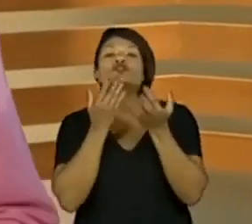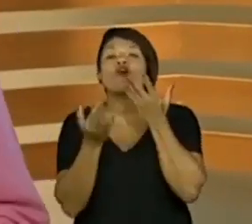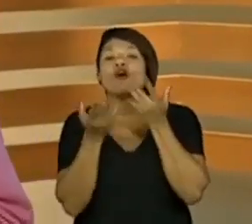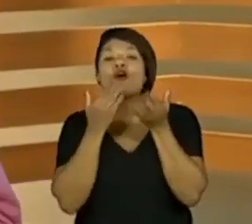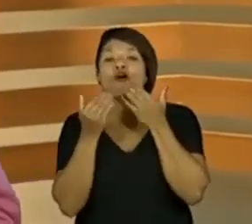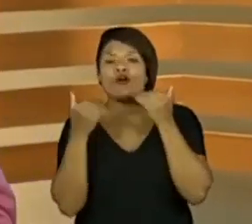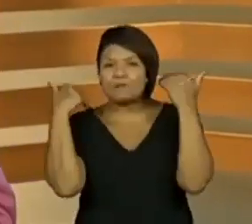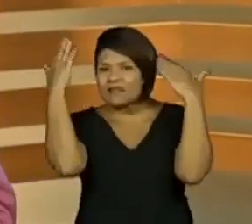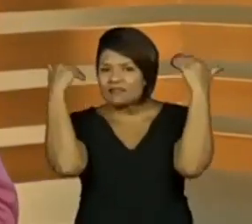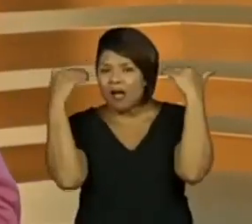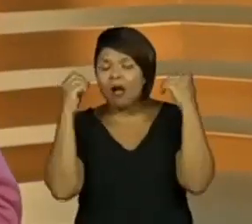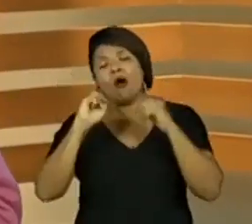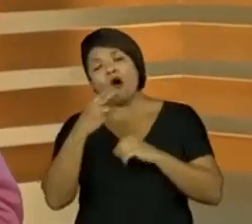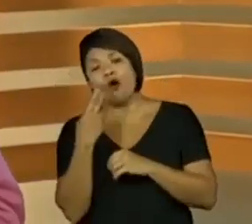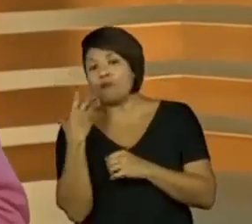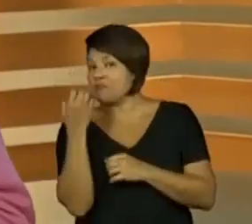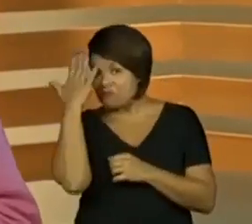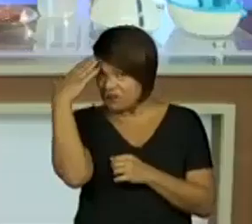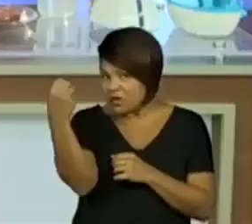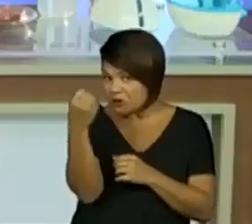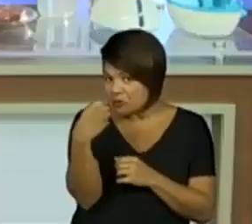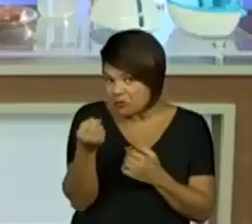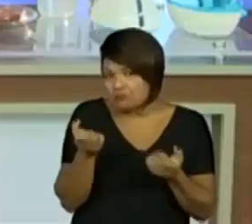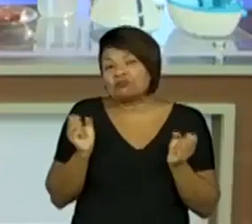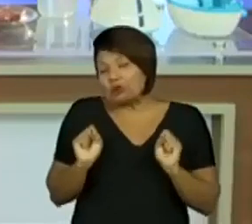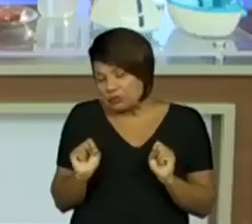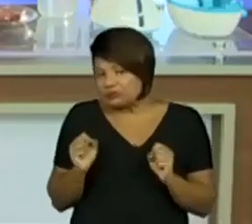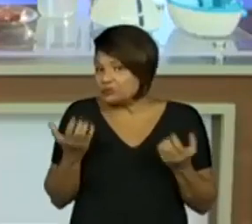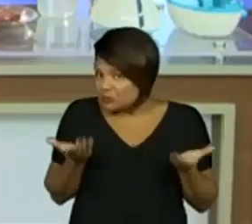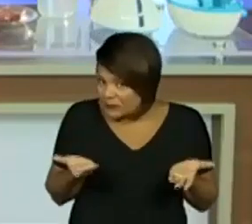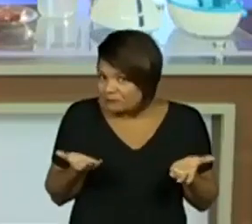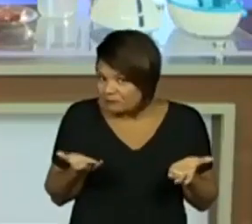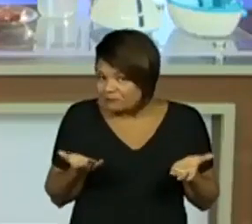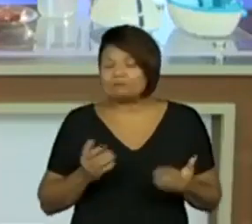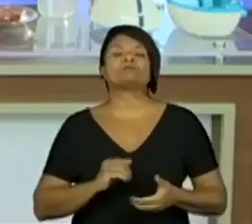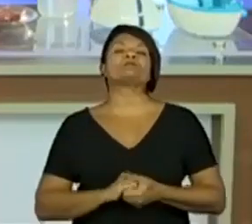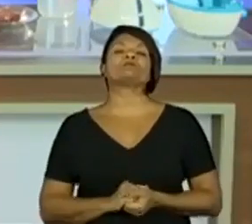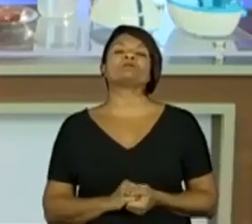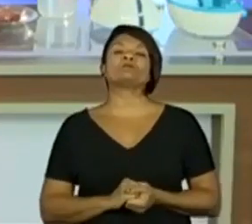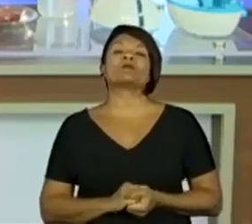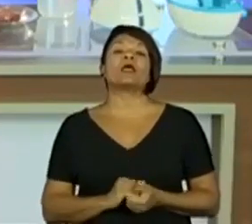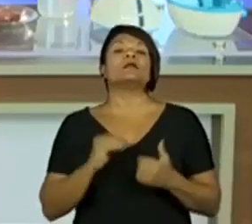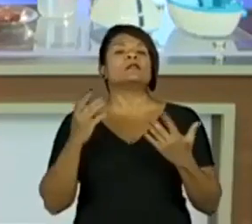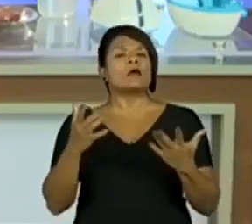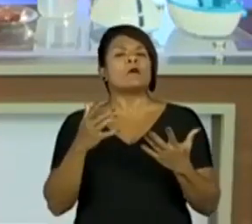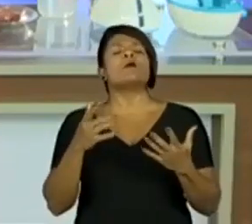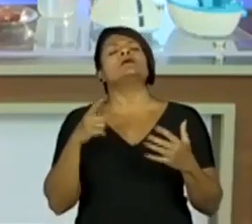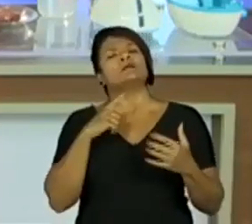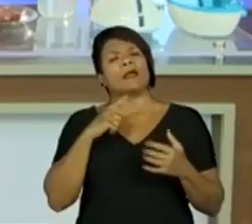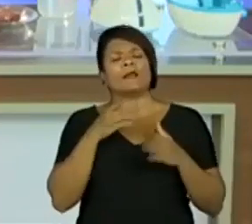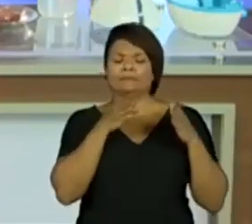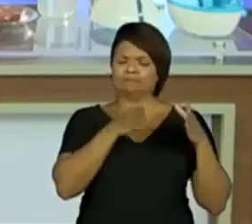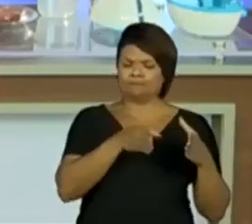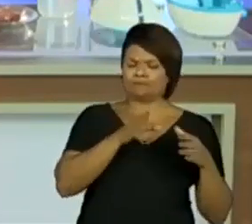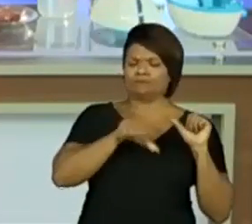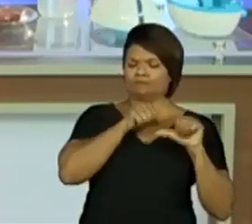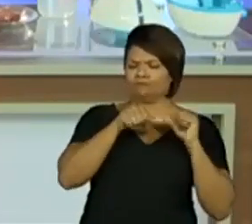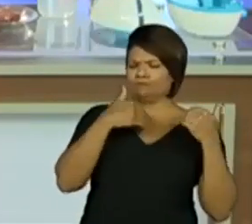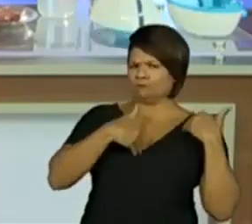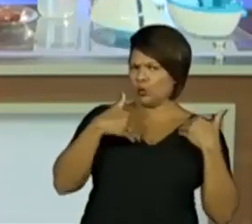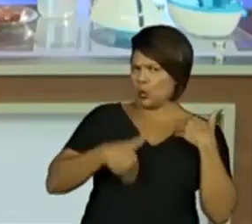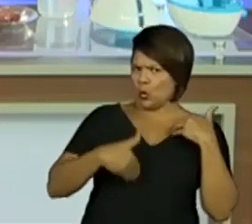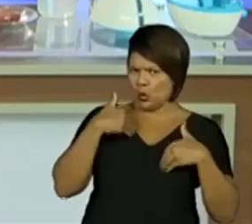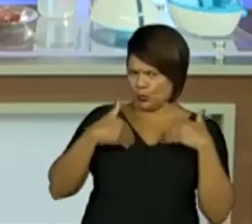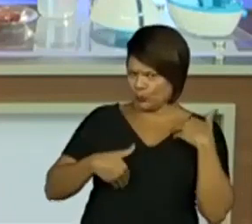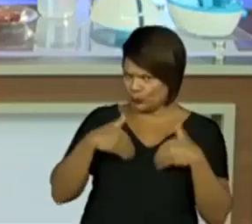vão esbranquiçando, não é isso mesmo? Ora, além dessas transformações que ocorrem no nosso